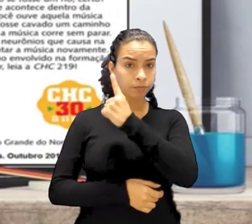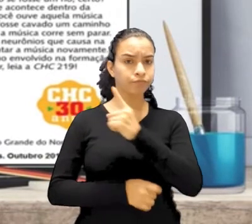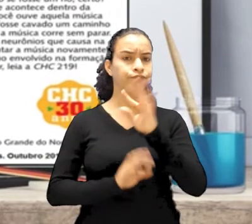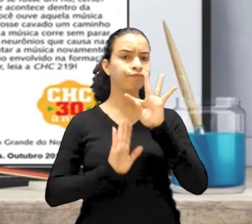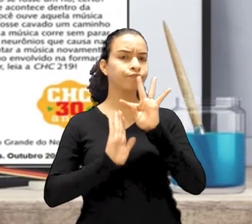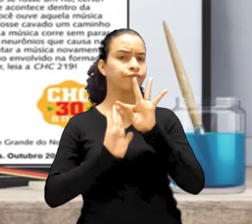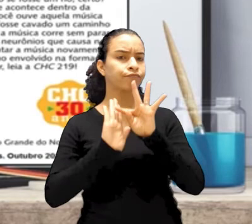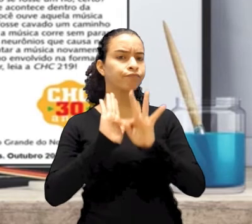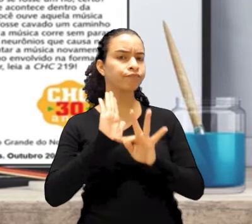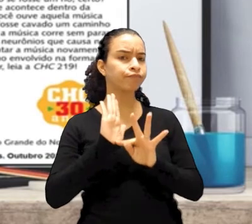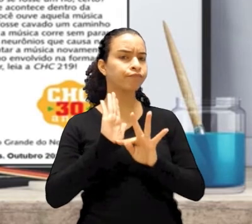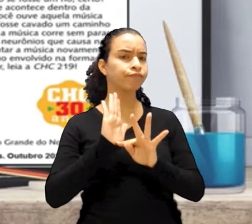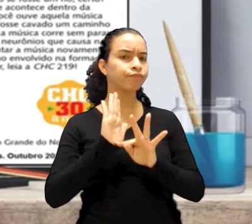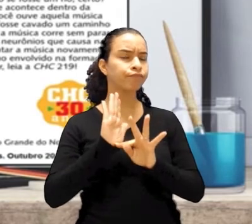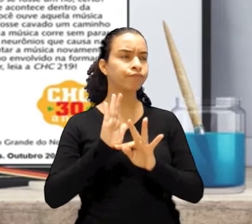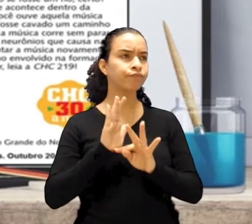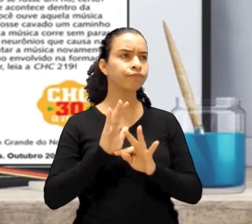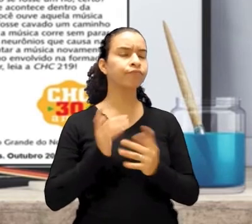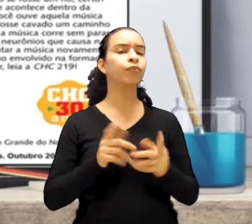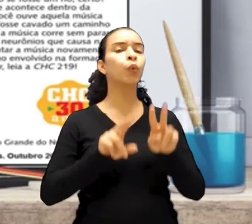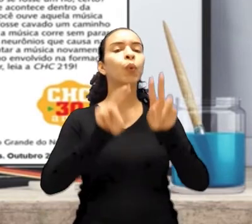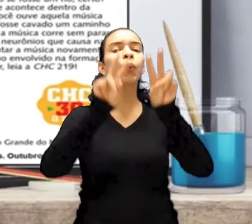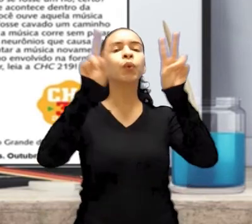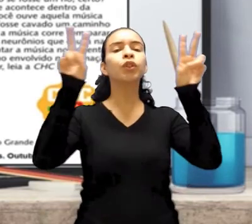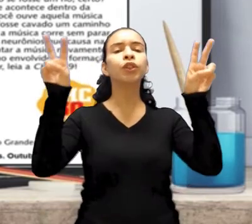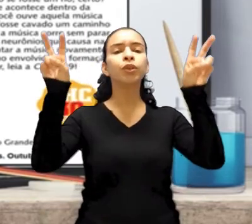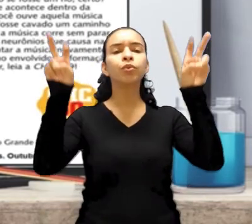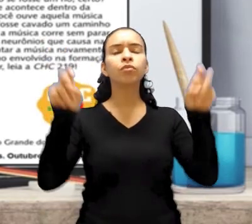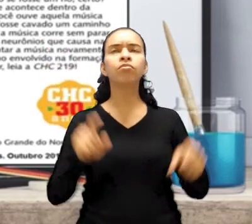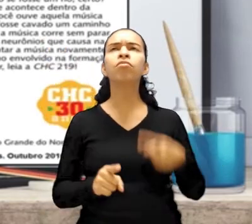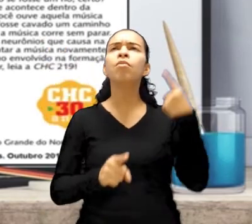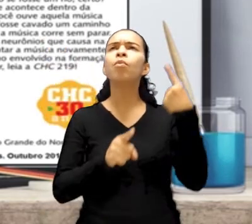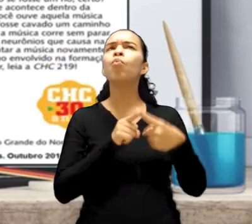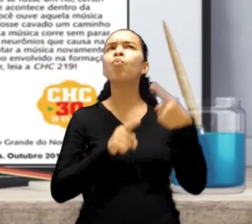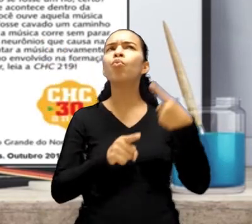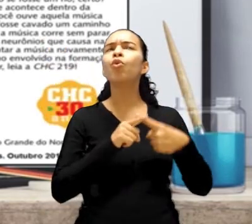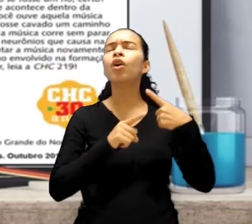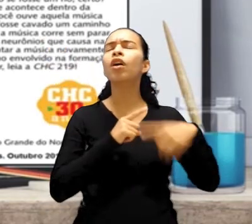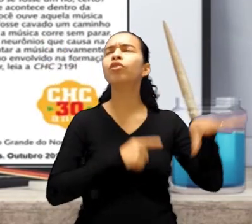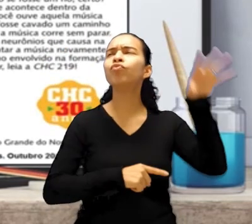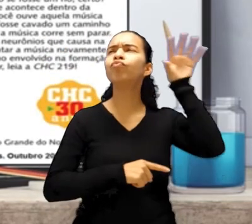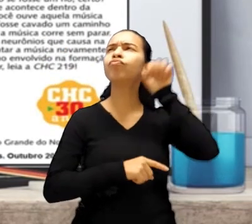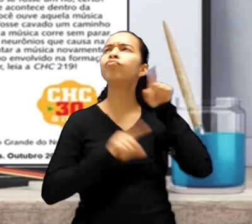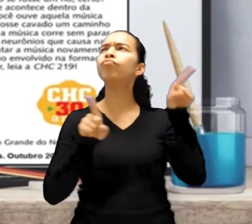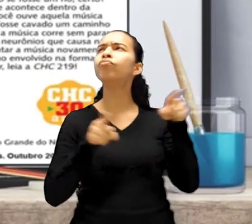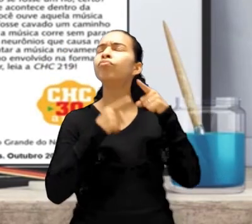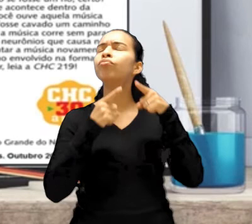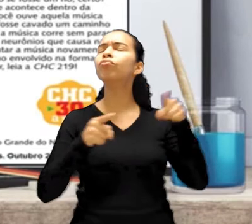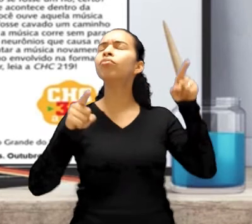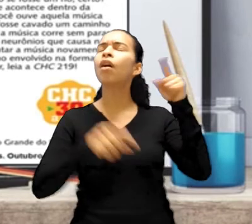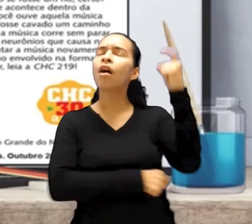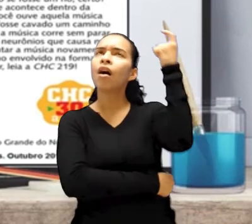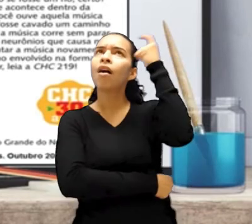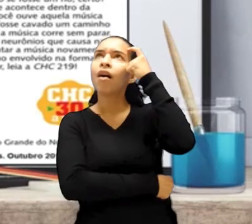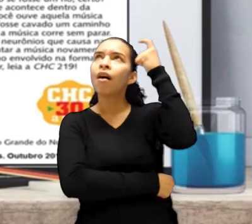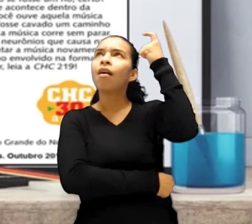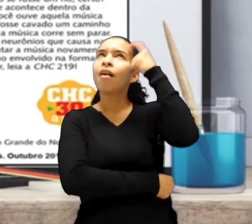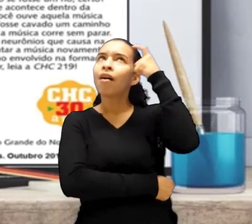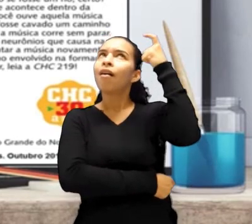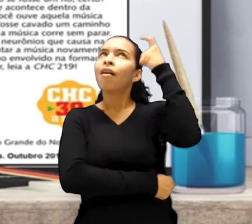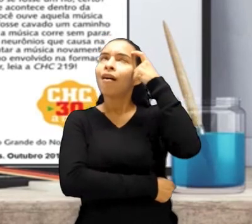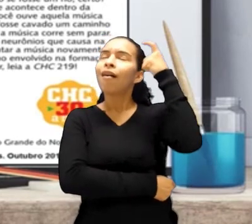é Por que algumas músicas não saem da nossa cabeça? Então, observe que ele é um título que é